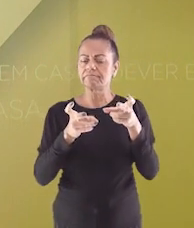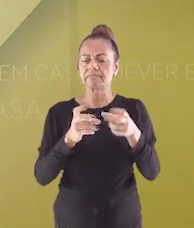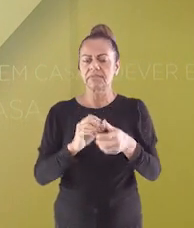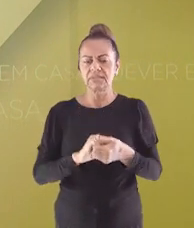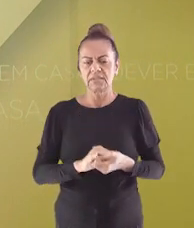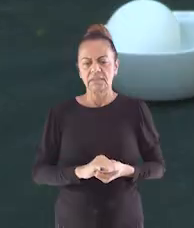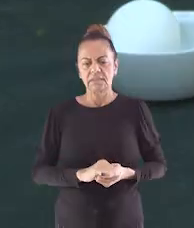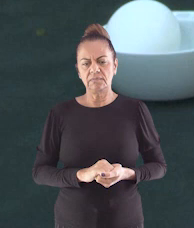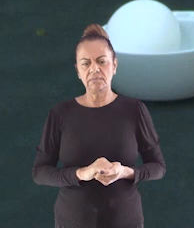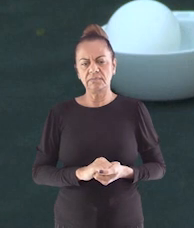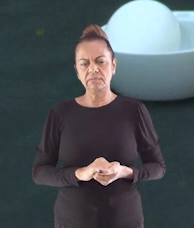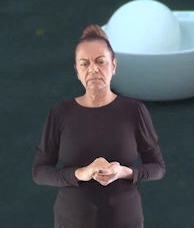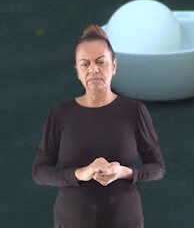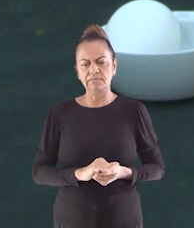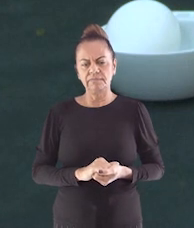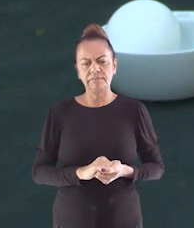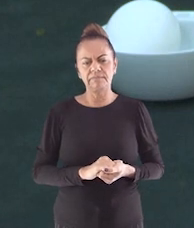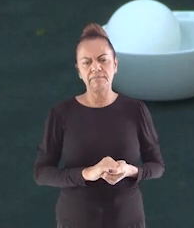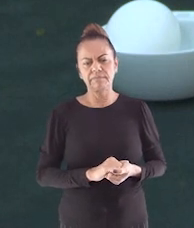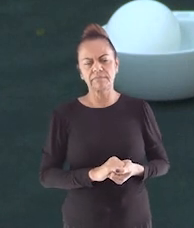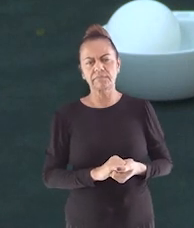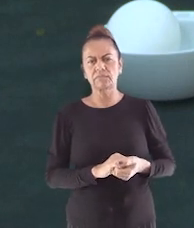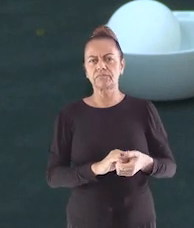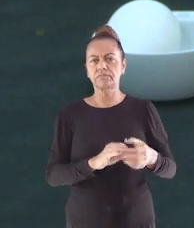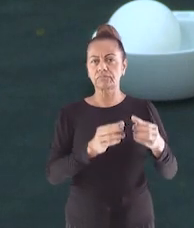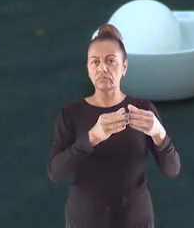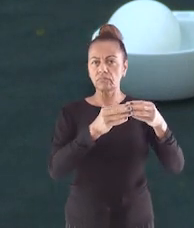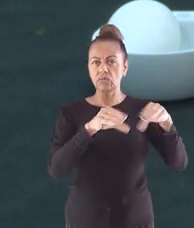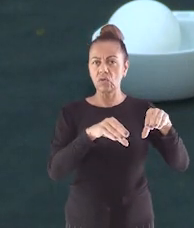observar. Aqui é o ovo cru.